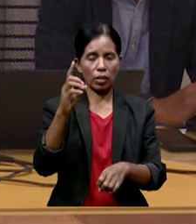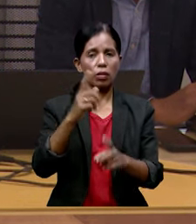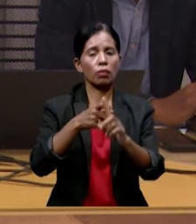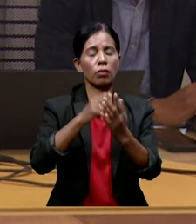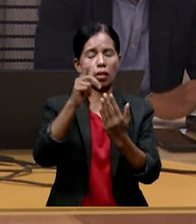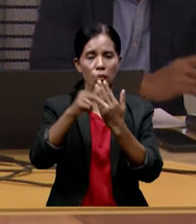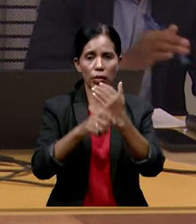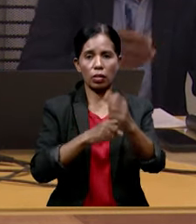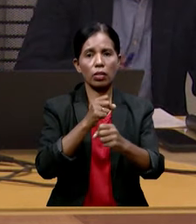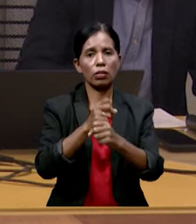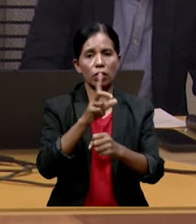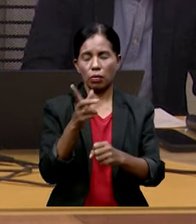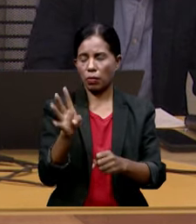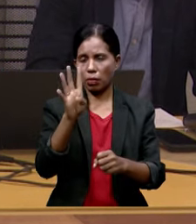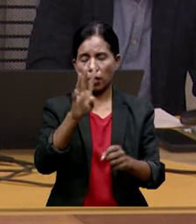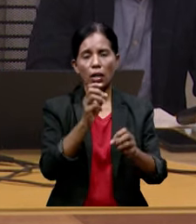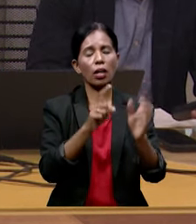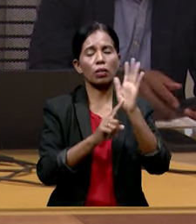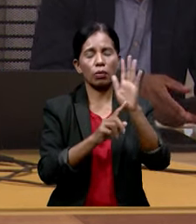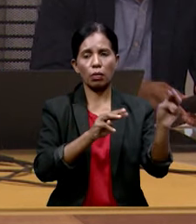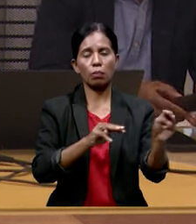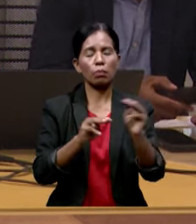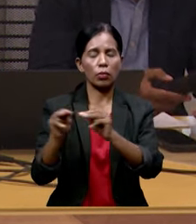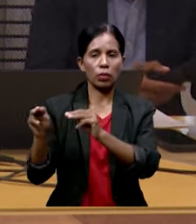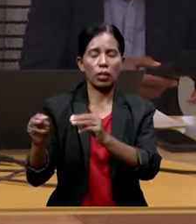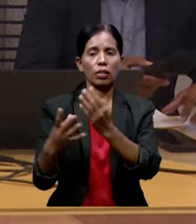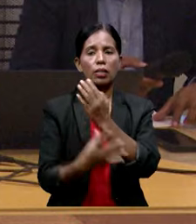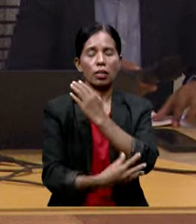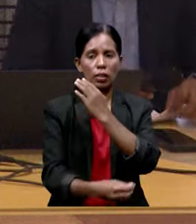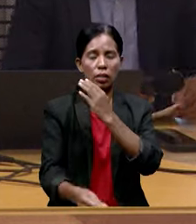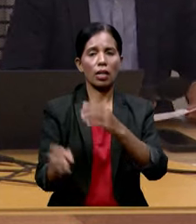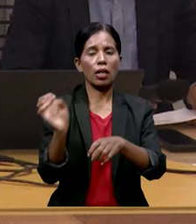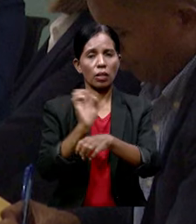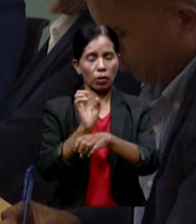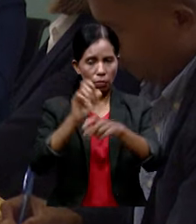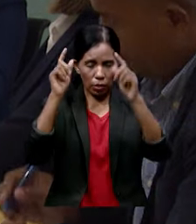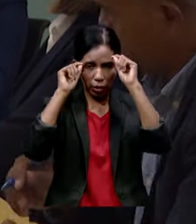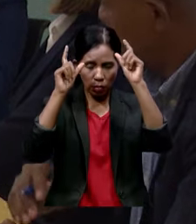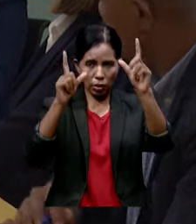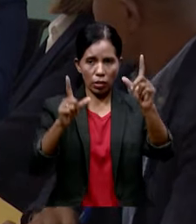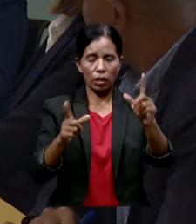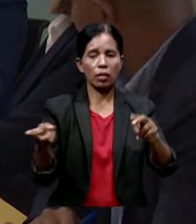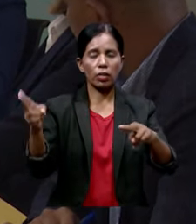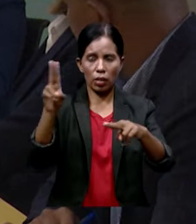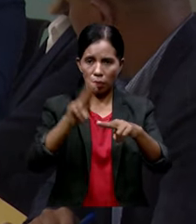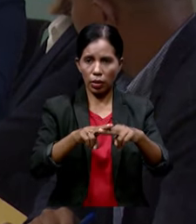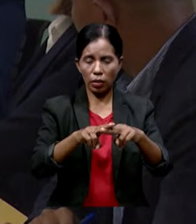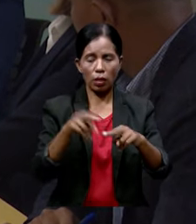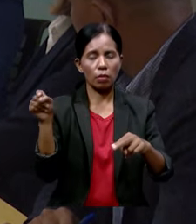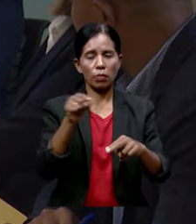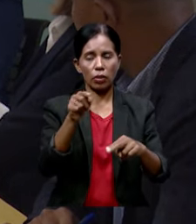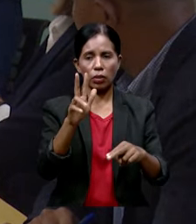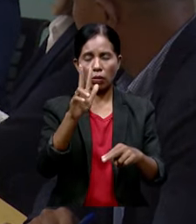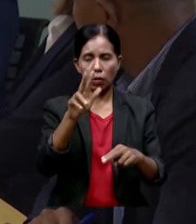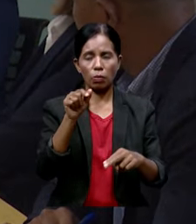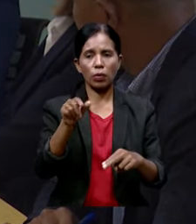reuniram Racing Hat, neve a tudo mudança e a perspectiva crescimento na previsão economia Timor-Leste, se aumenta por cento todo o ponto